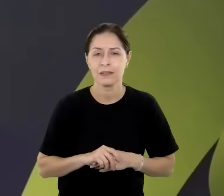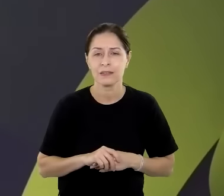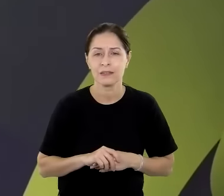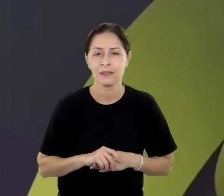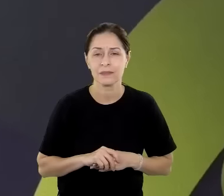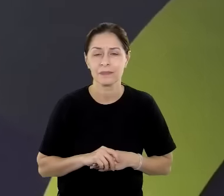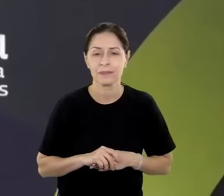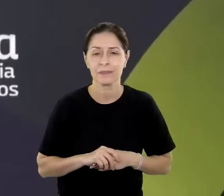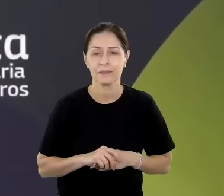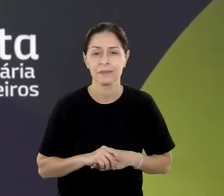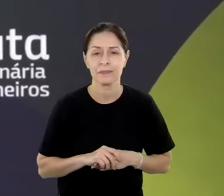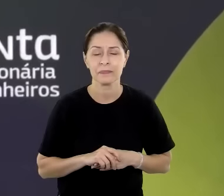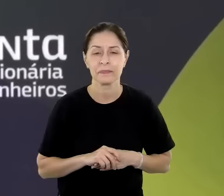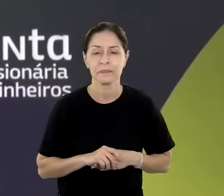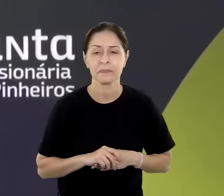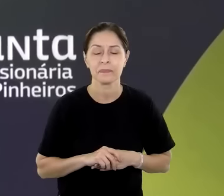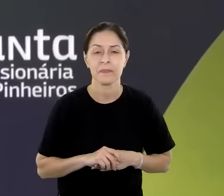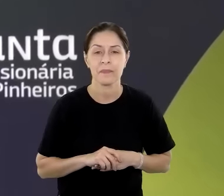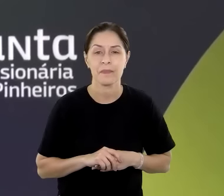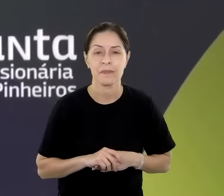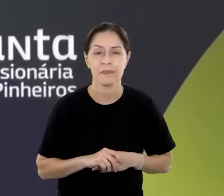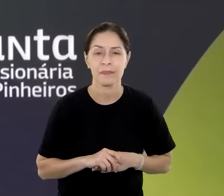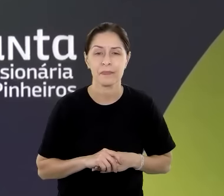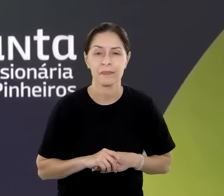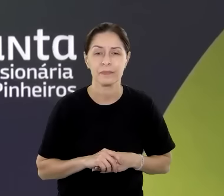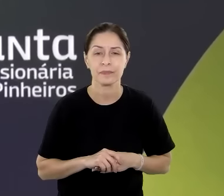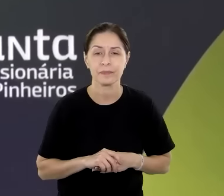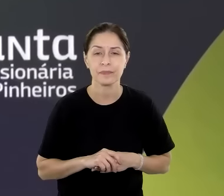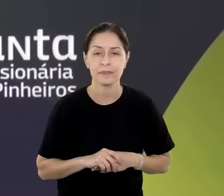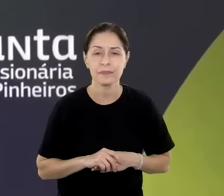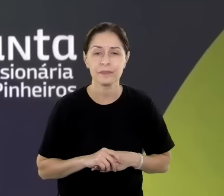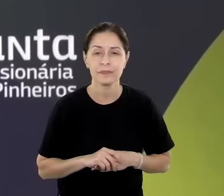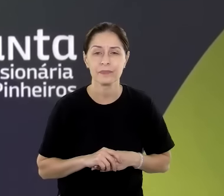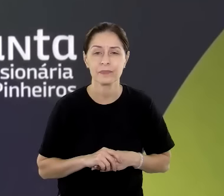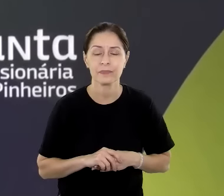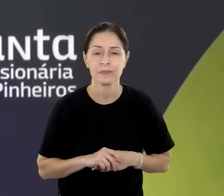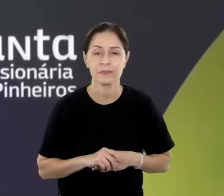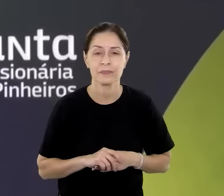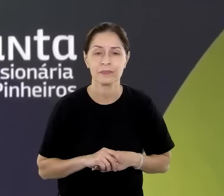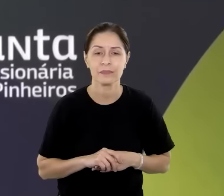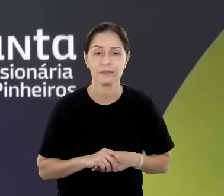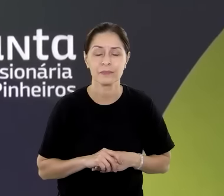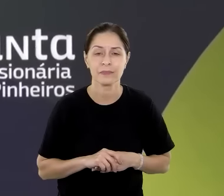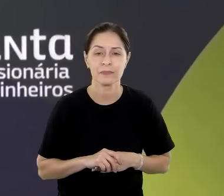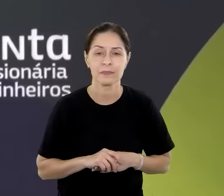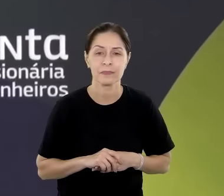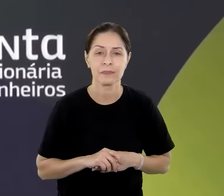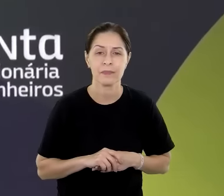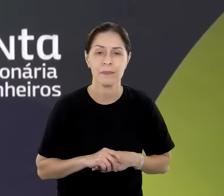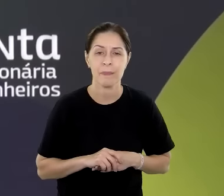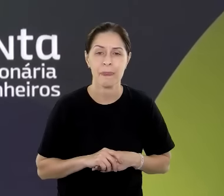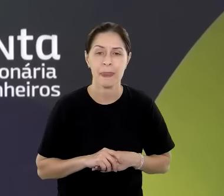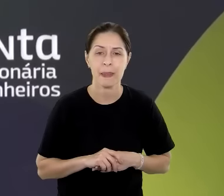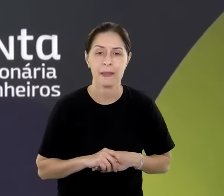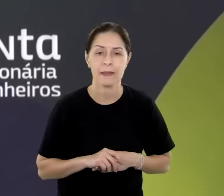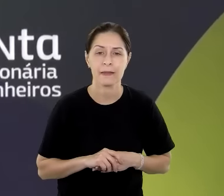No máximo, um mês. Celeiro é onde você armazena comida por um ano.